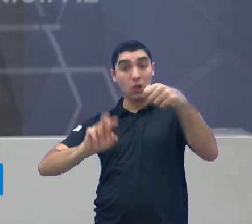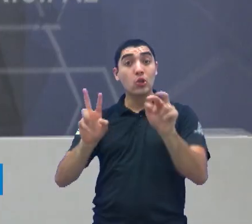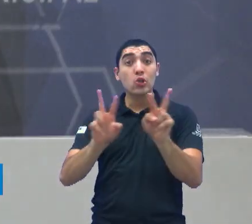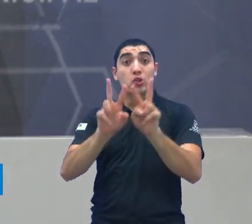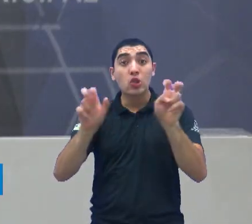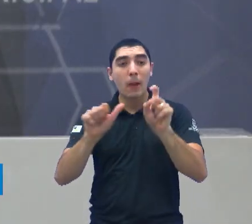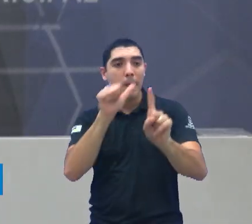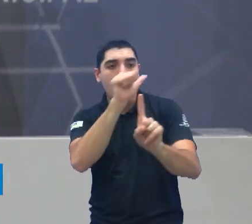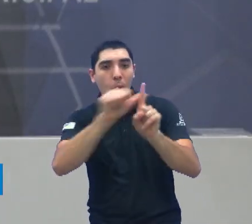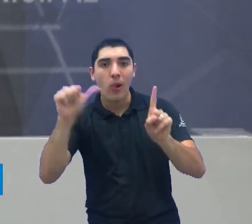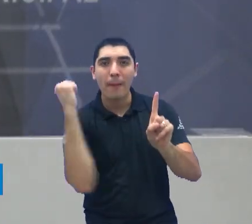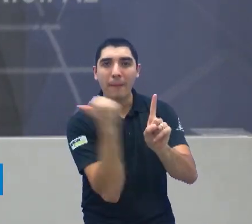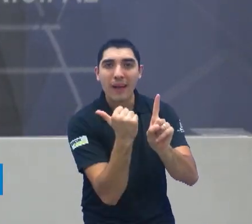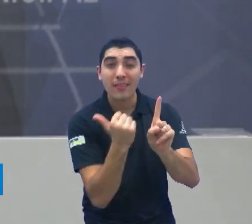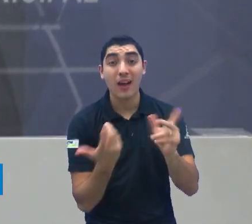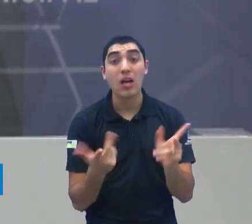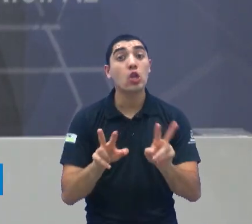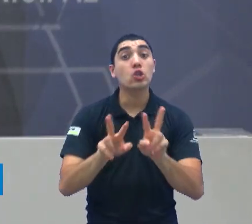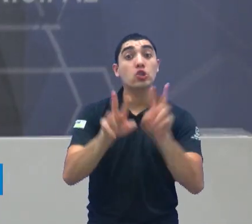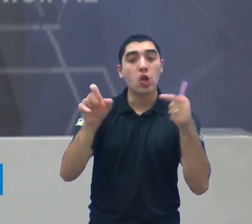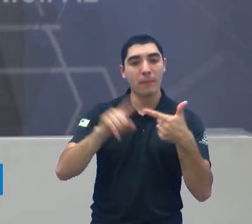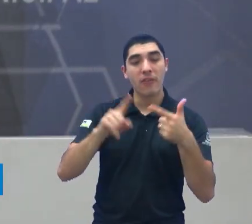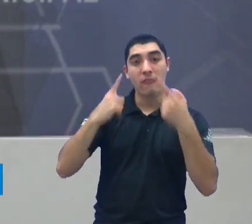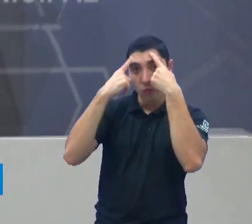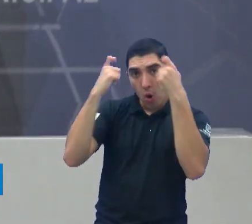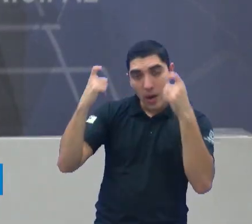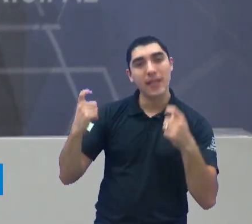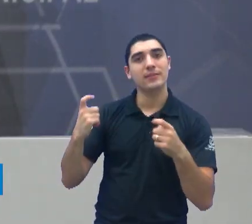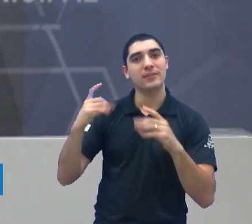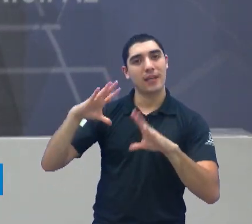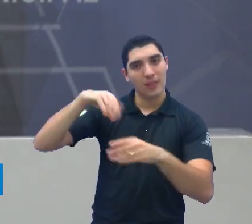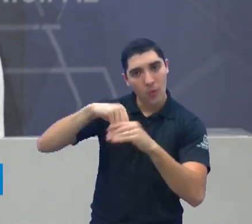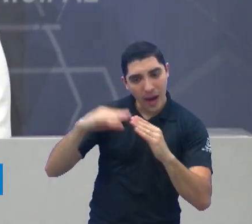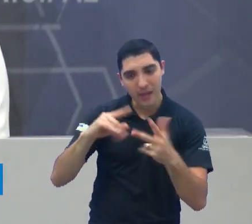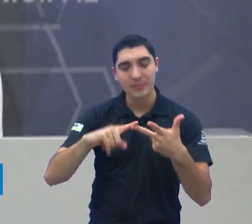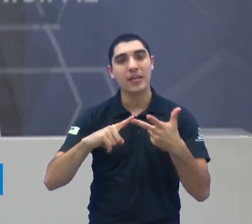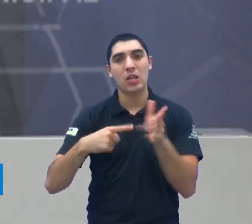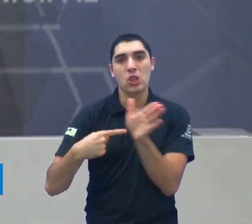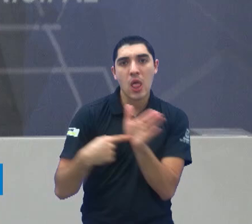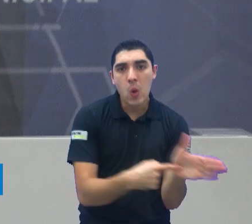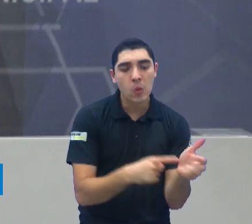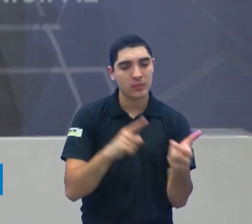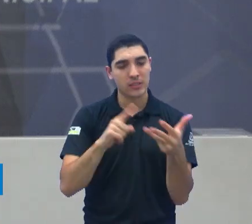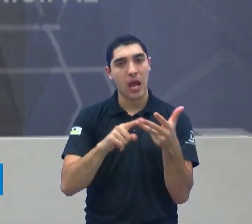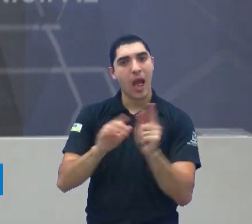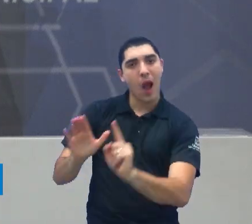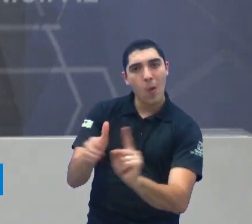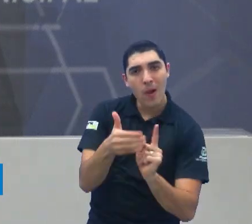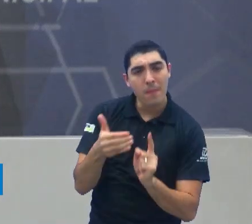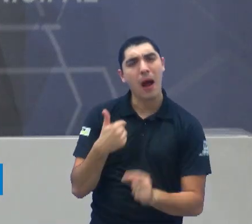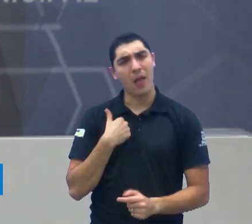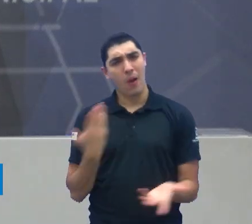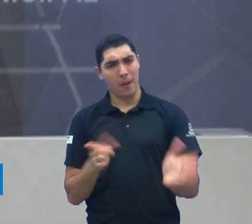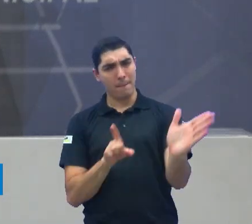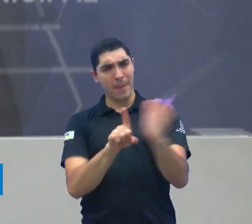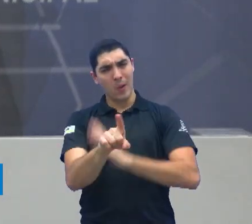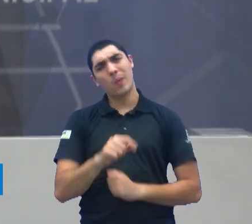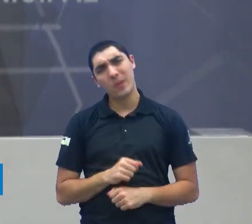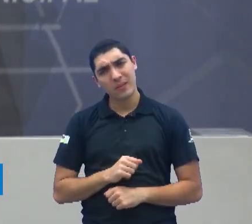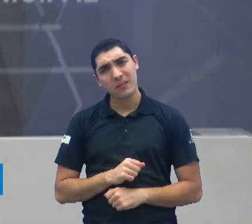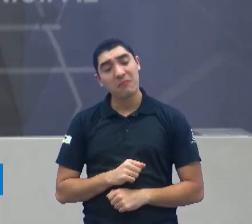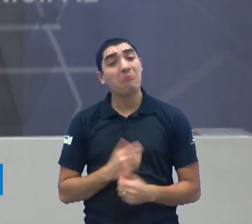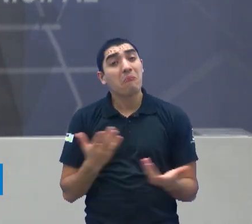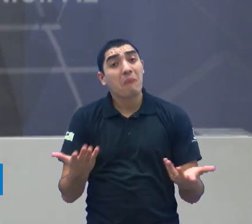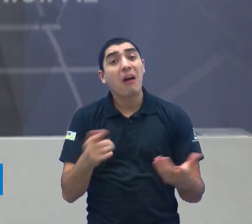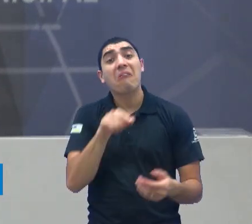feminicídio, sobre violência doméstica, sobre canais de denúncia, sobre acolhimento. E aí eu pergunto, qual a contribuição em defesa da